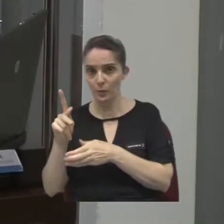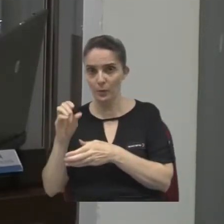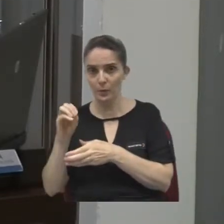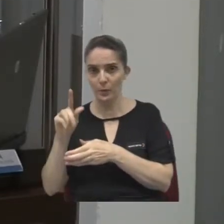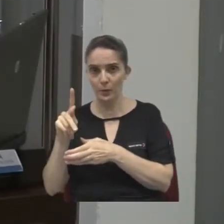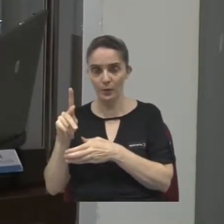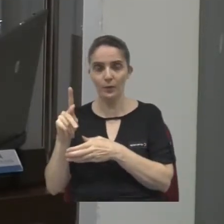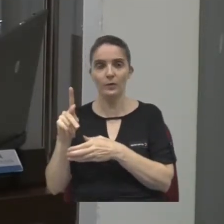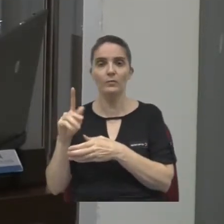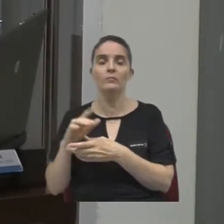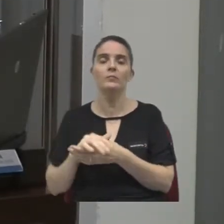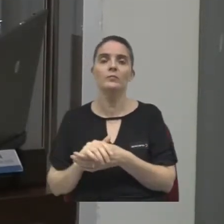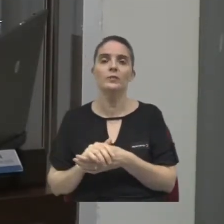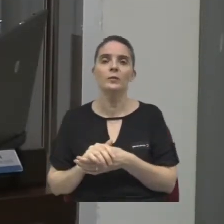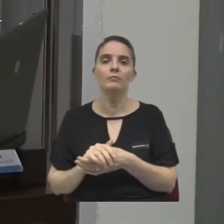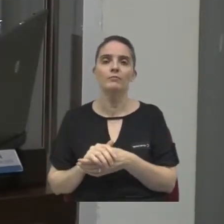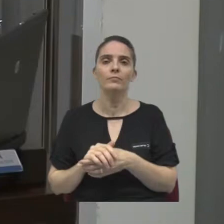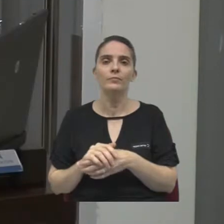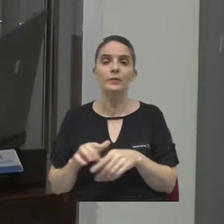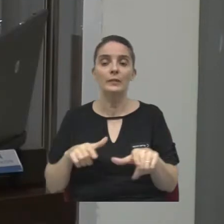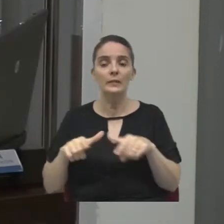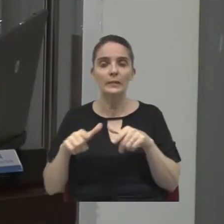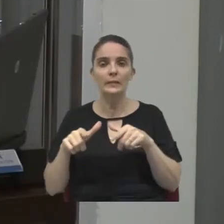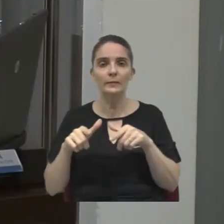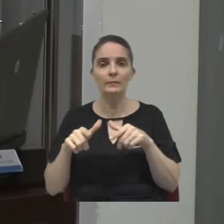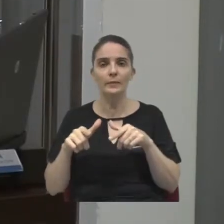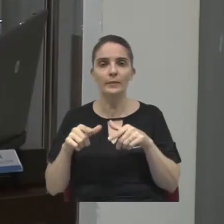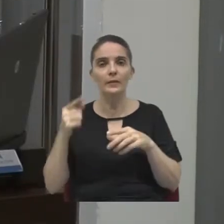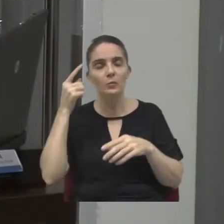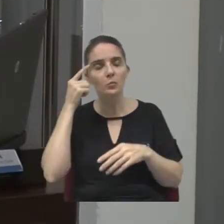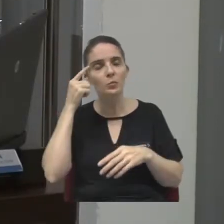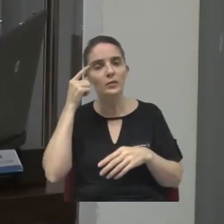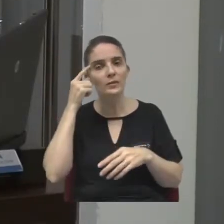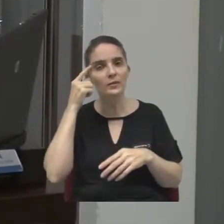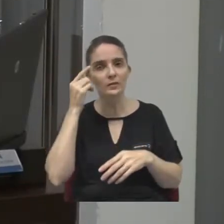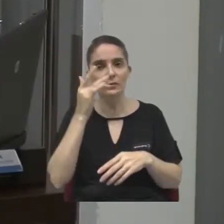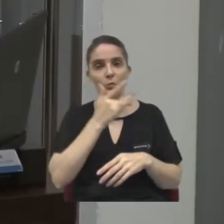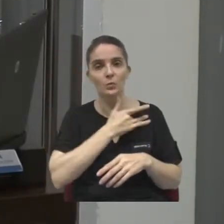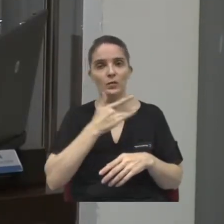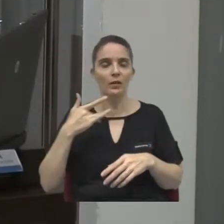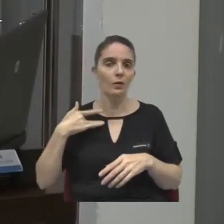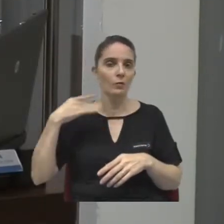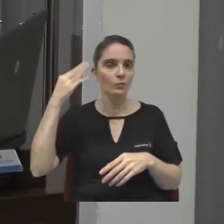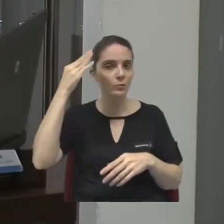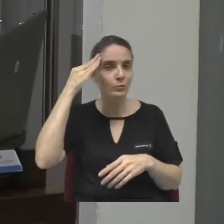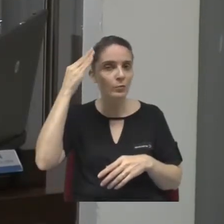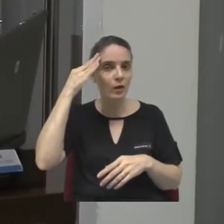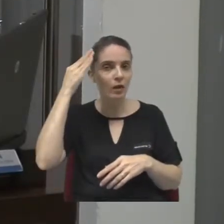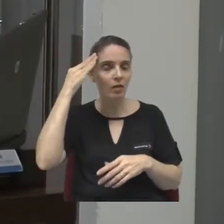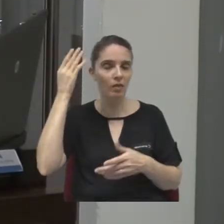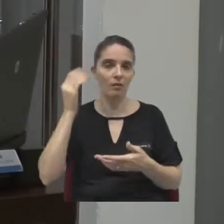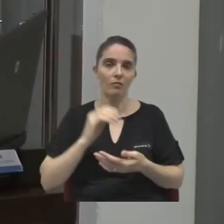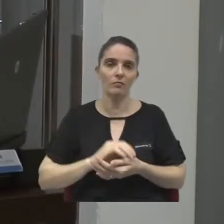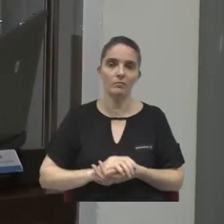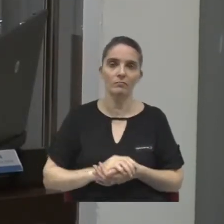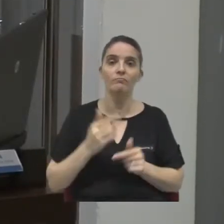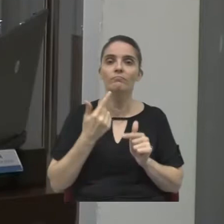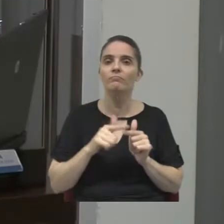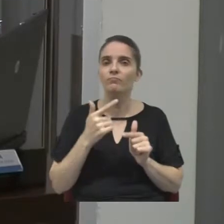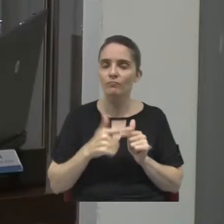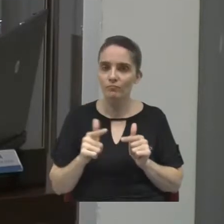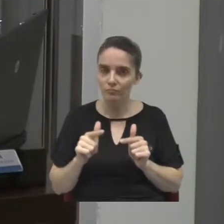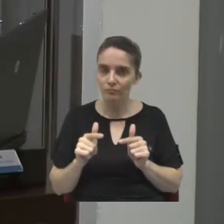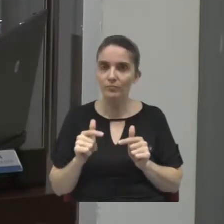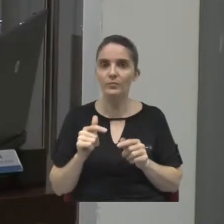justamente com a saúde, justamente pela questão da saúde mental. E a grande problemática é saúde